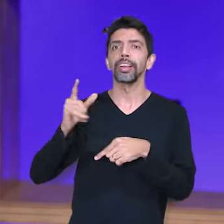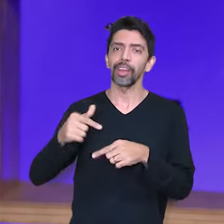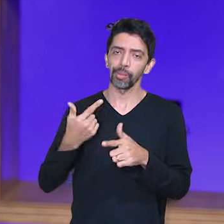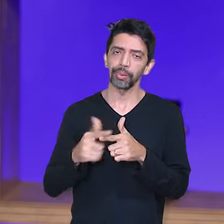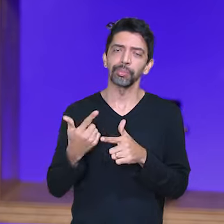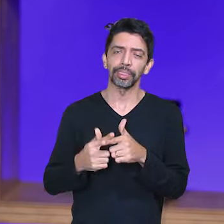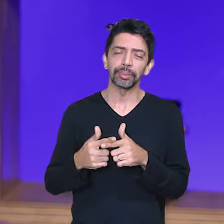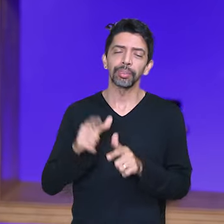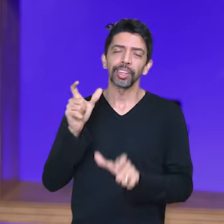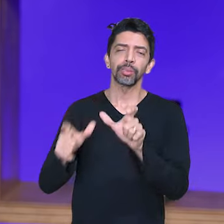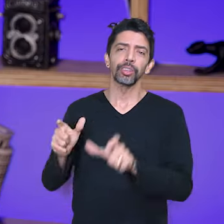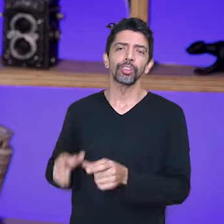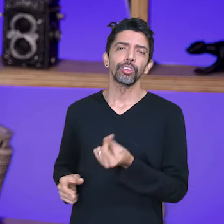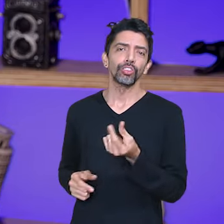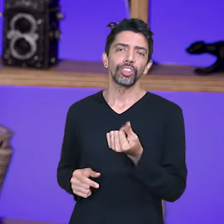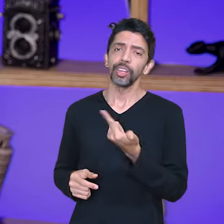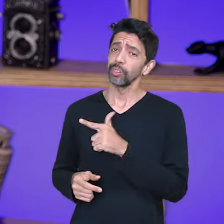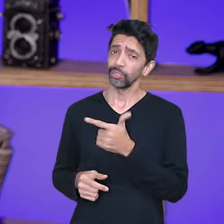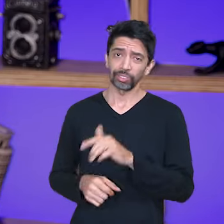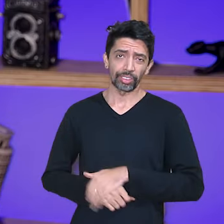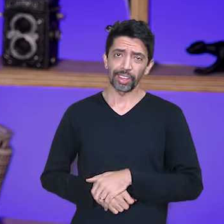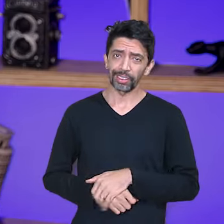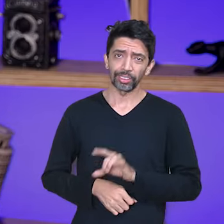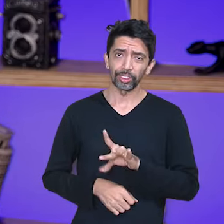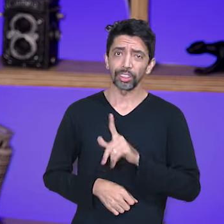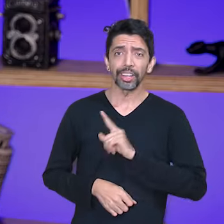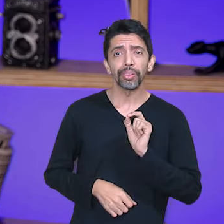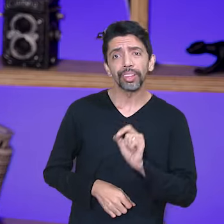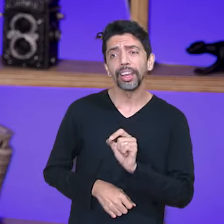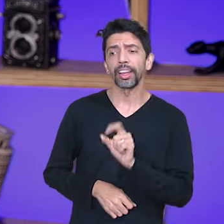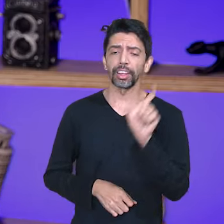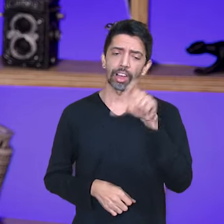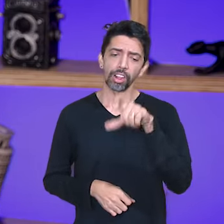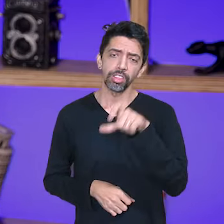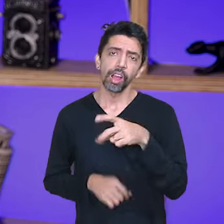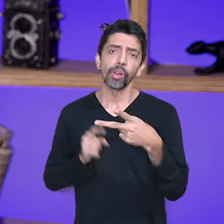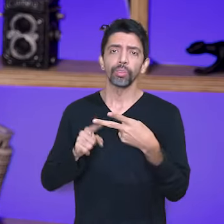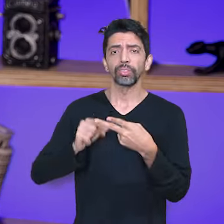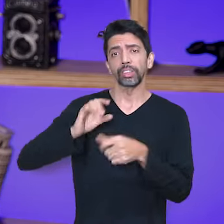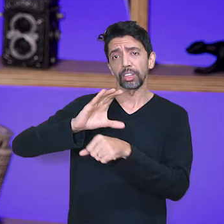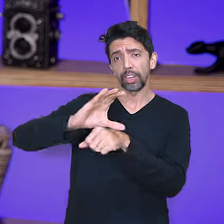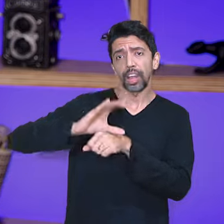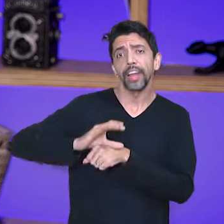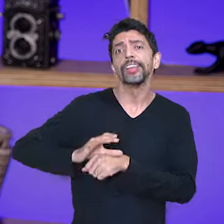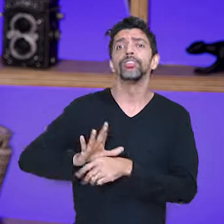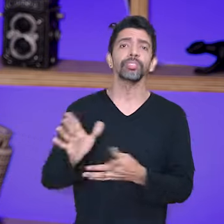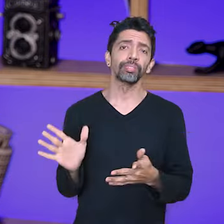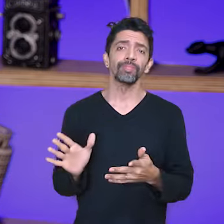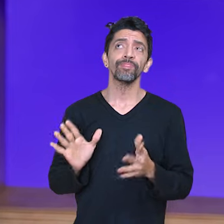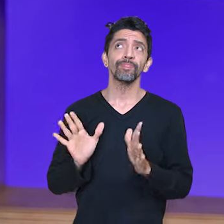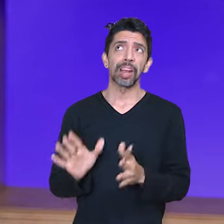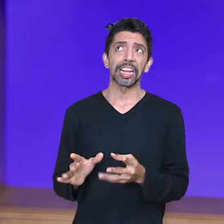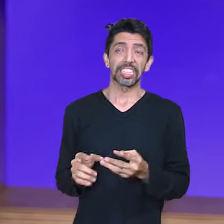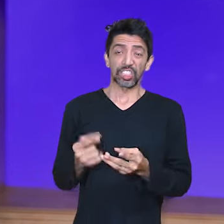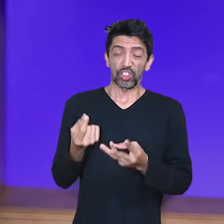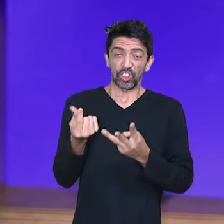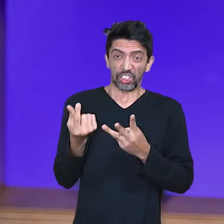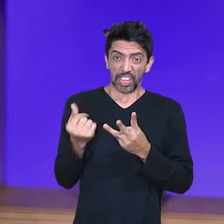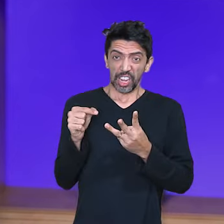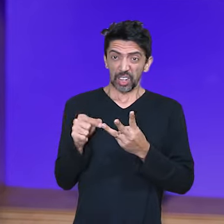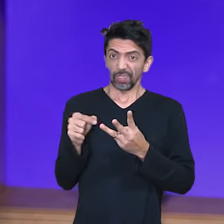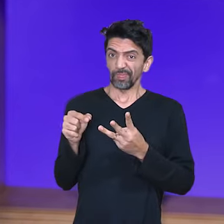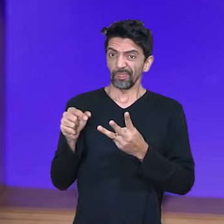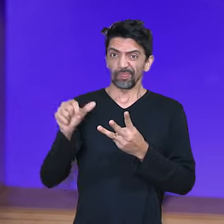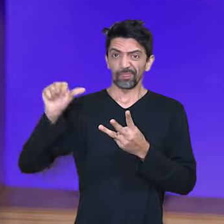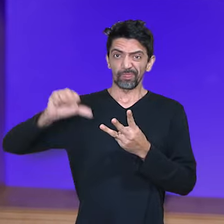seja, dinheiro em espécie. Ela tem cartões, ela tem créditos, mas ela não tem mais grana. Isso é